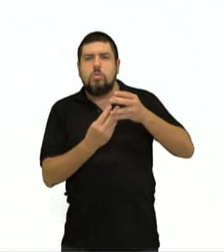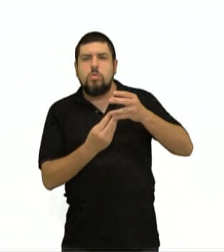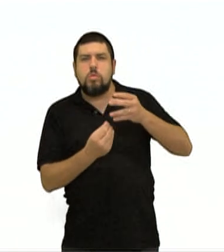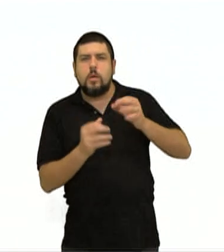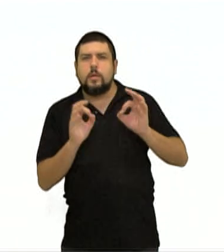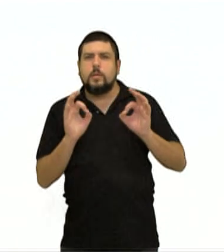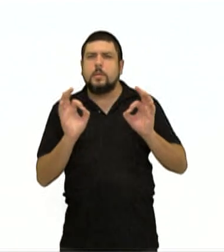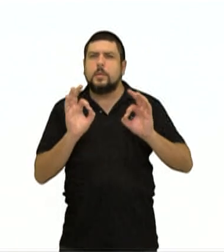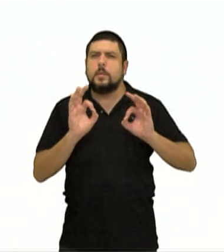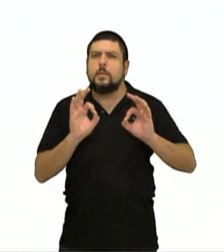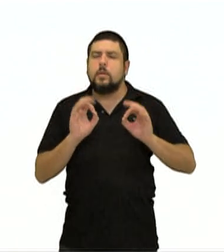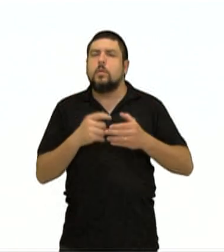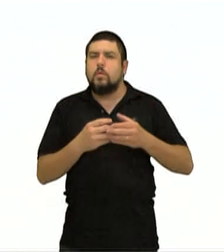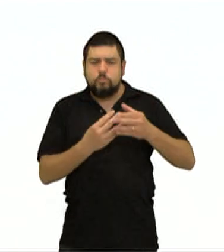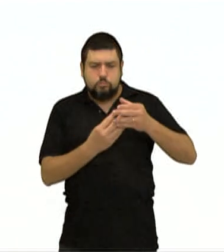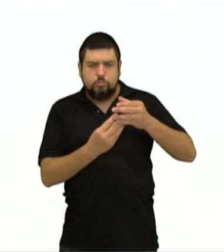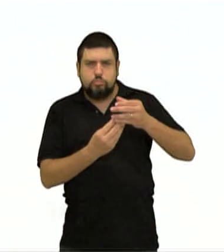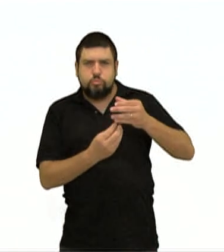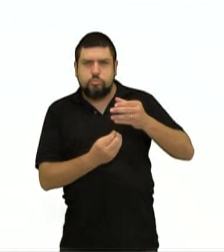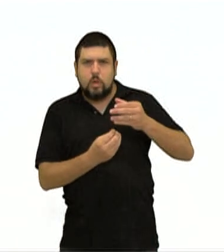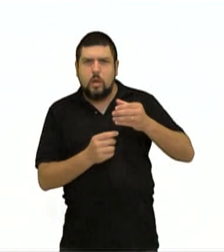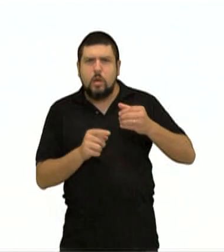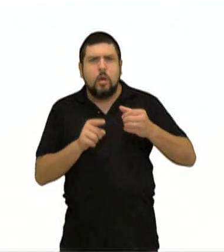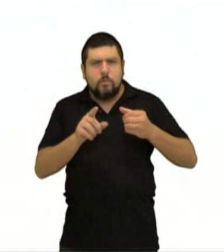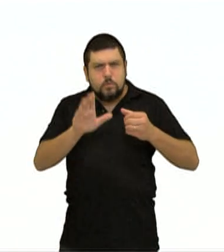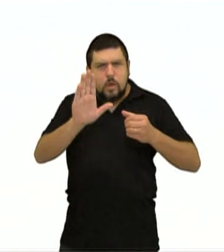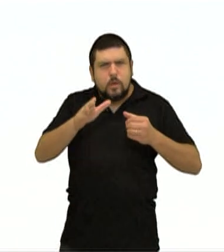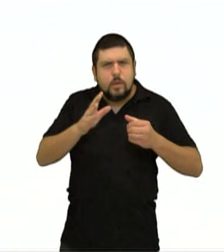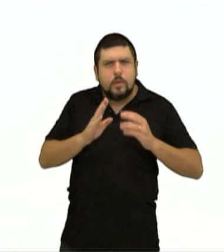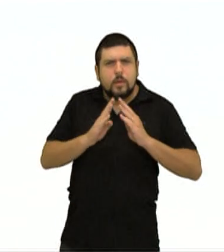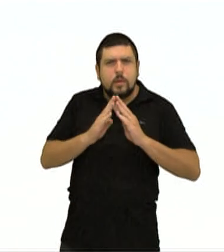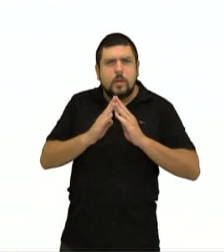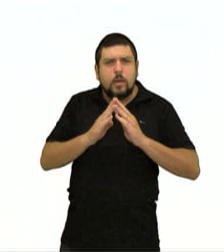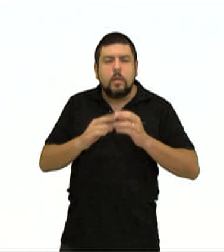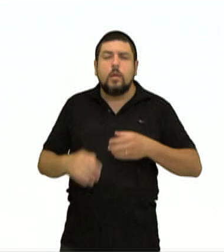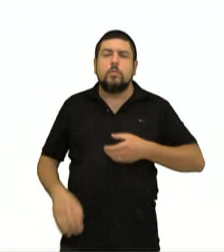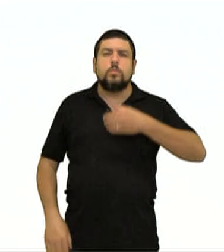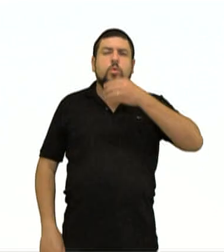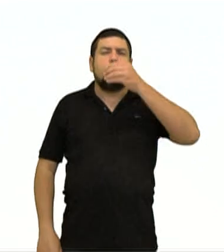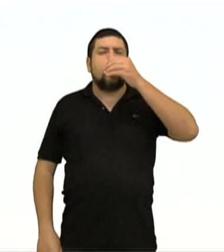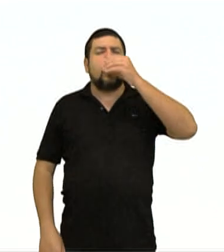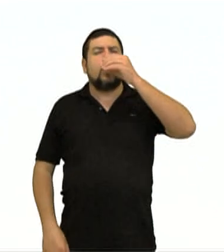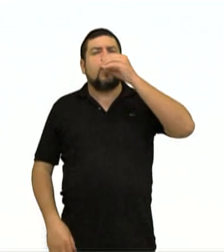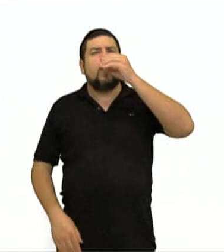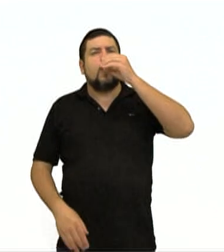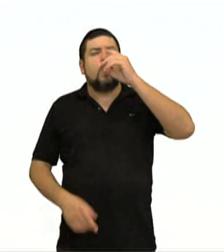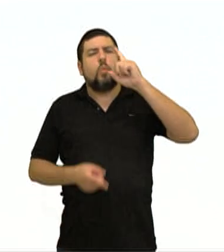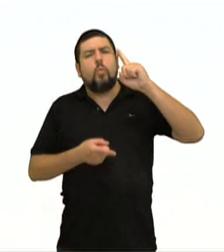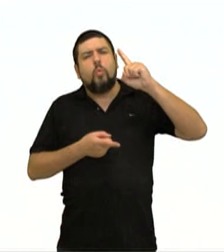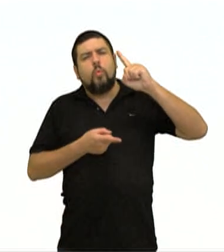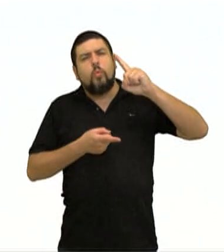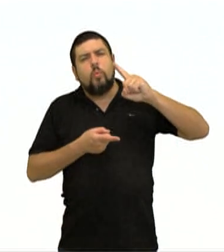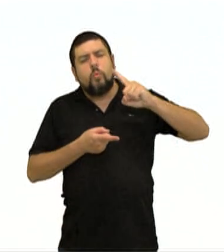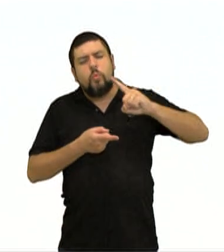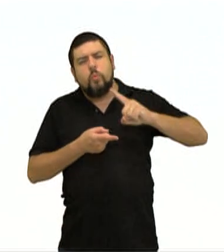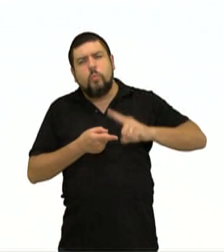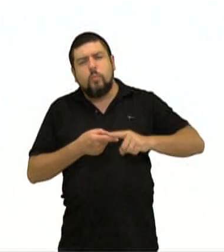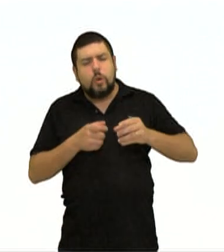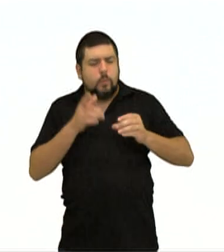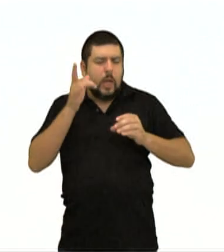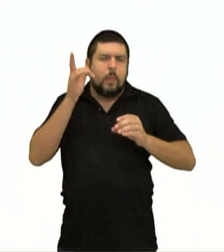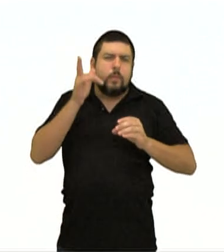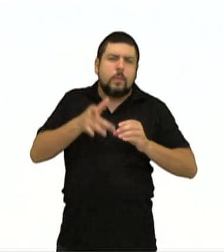do meu copo. Você já não fez achocolatado na sua casa e foi tomando e lá no final tinha um pouquinho no fundo do copo? É